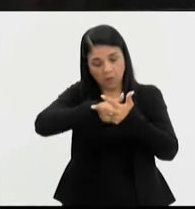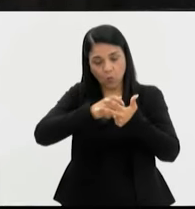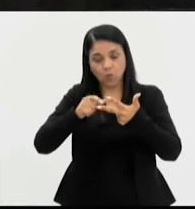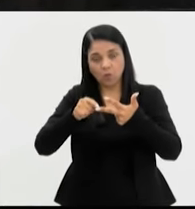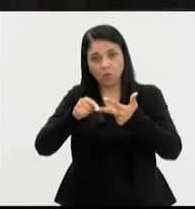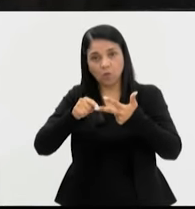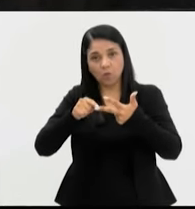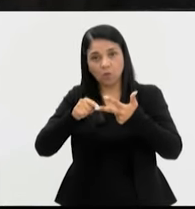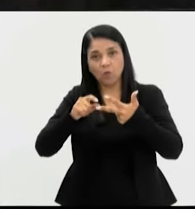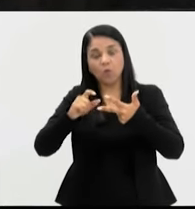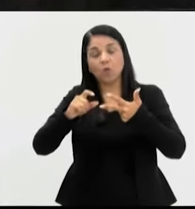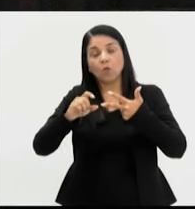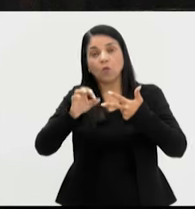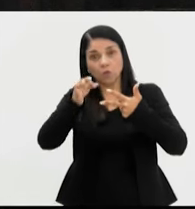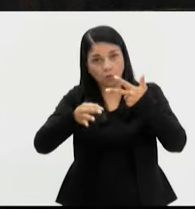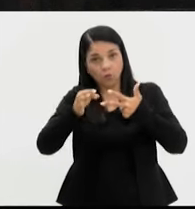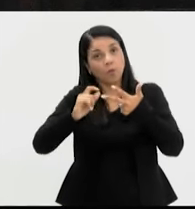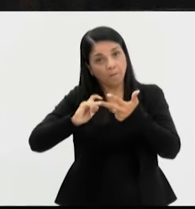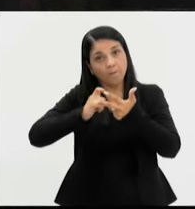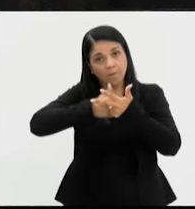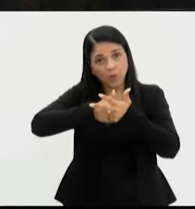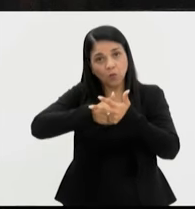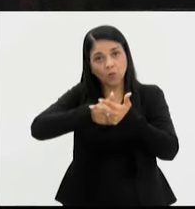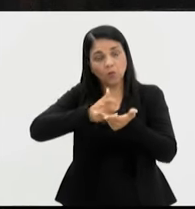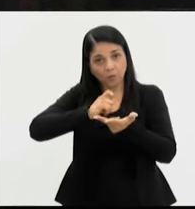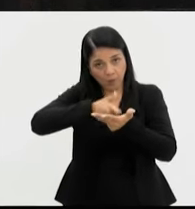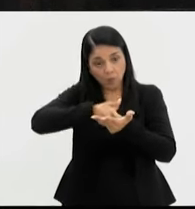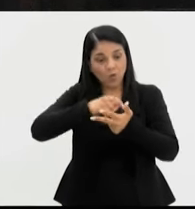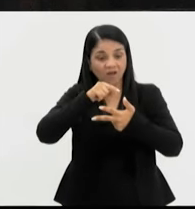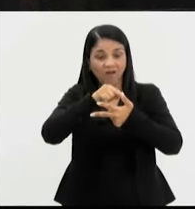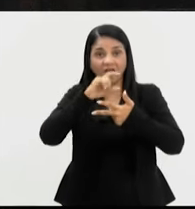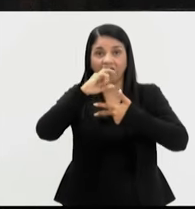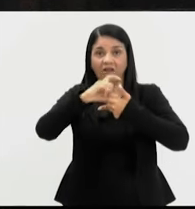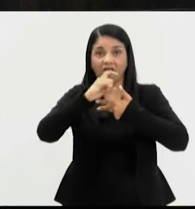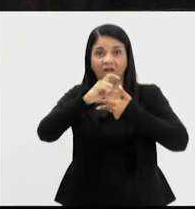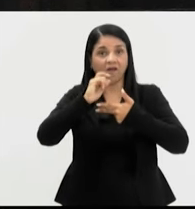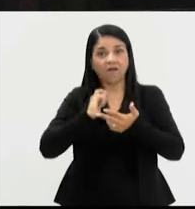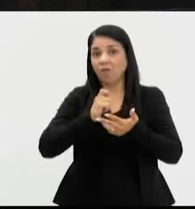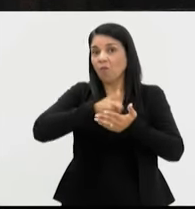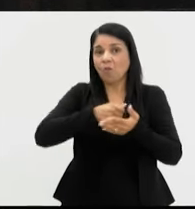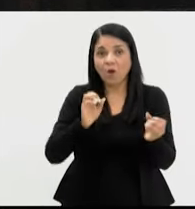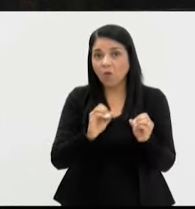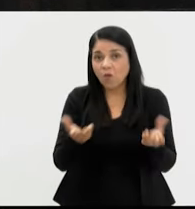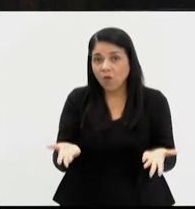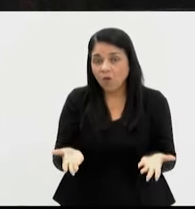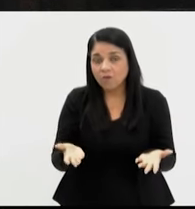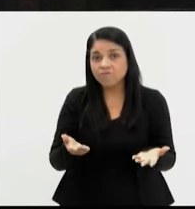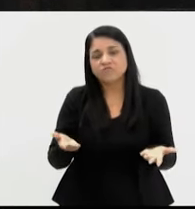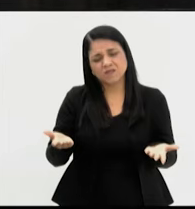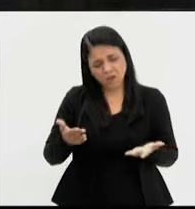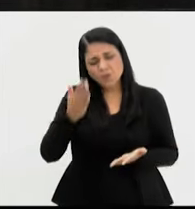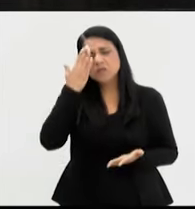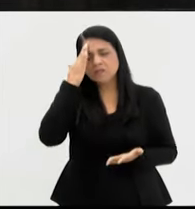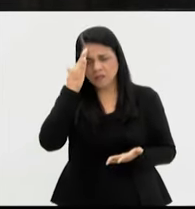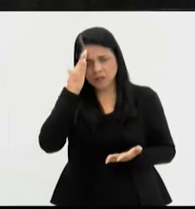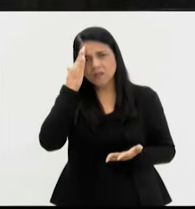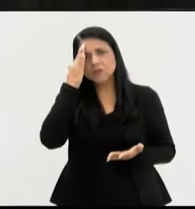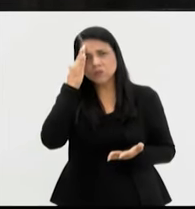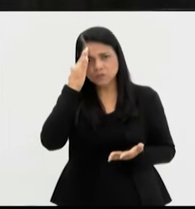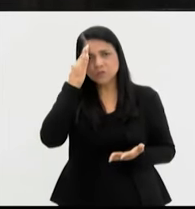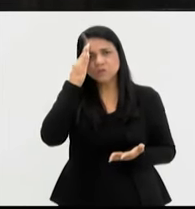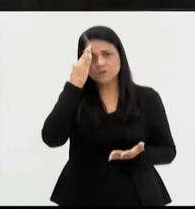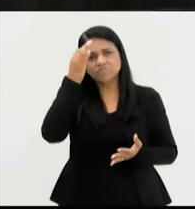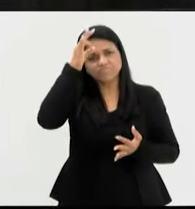É claro que eu entendo que nós estamos num momento de grave dificuldade mas no